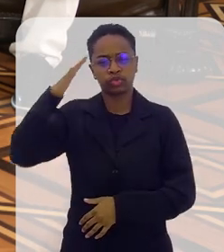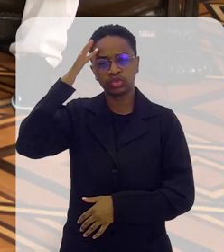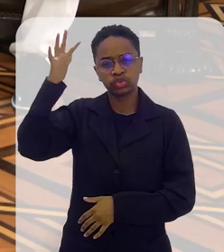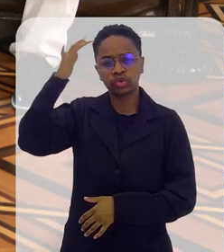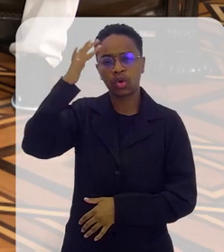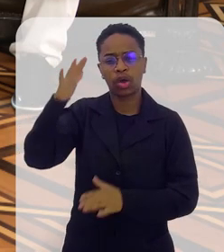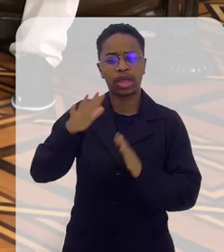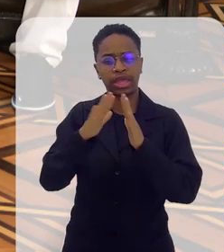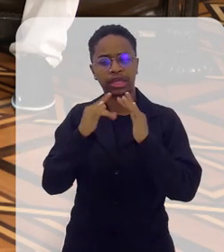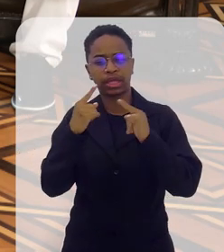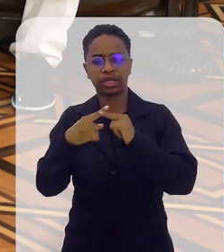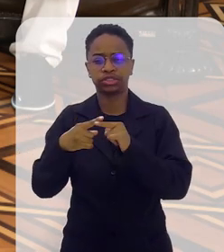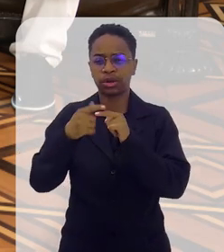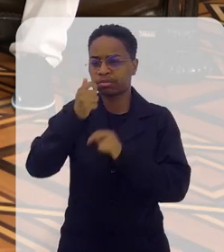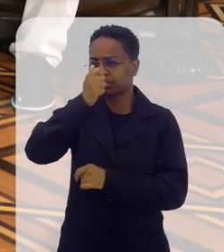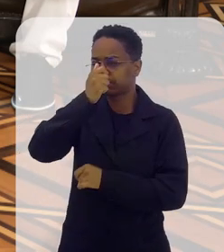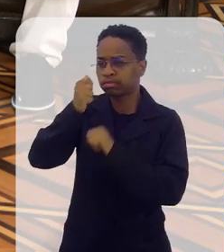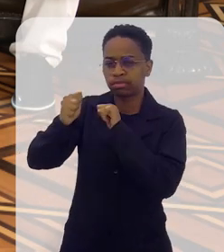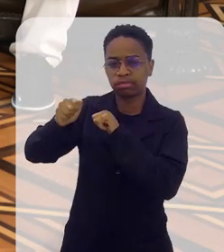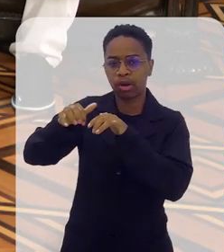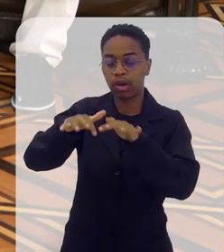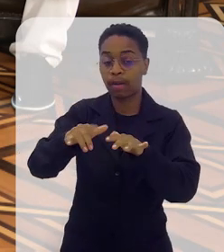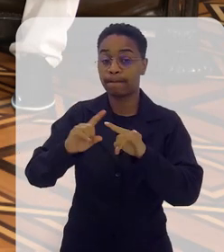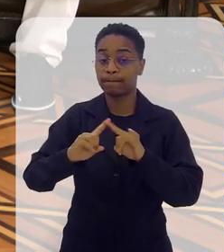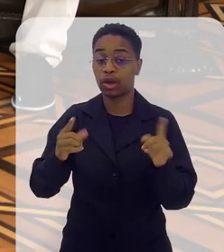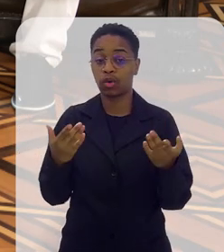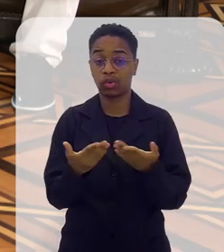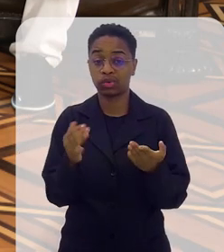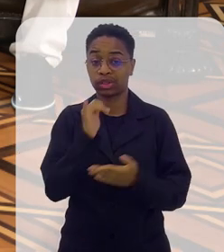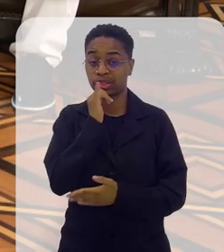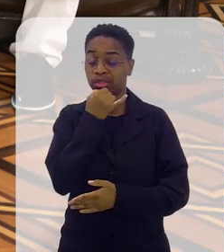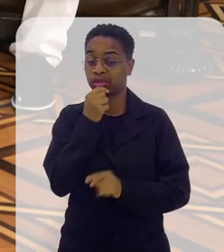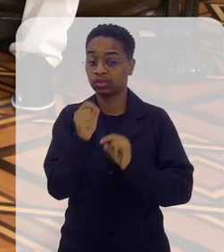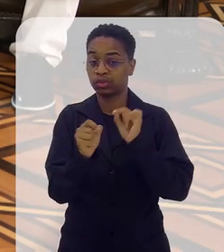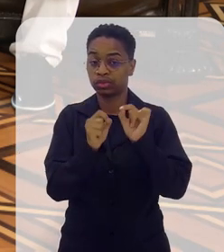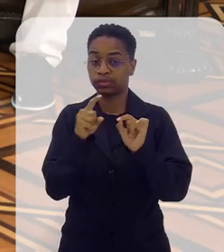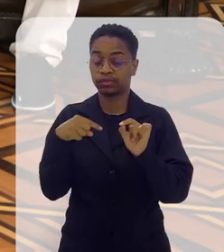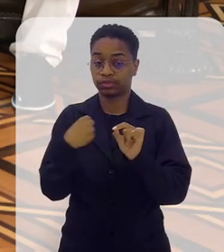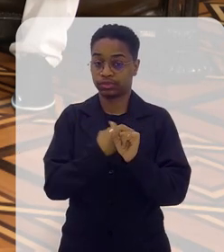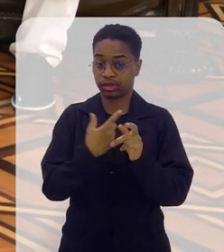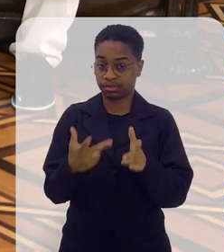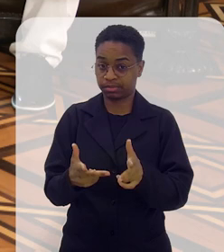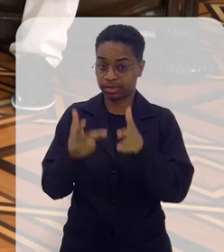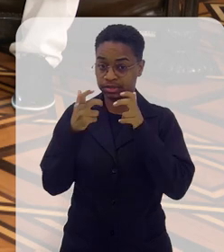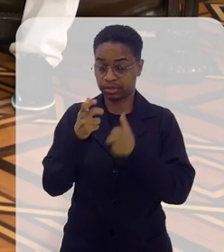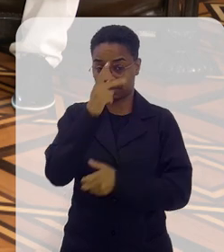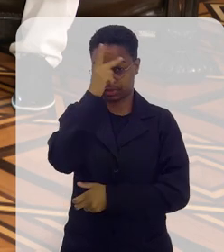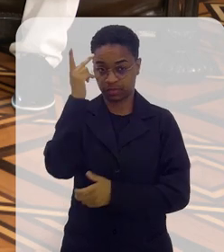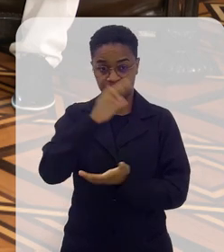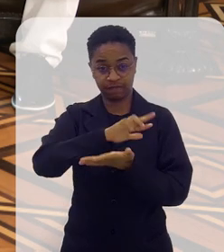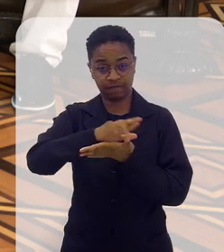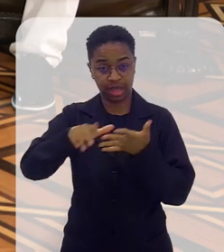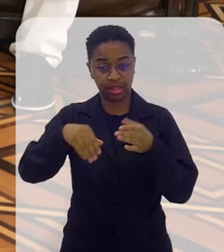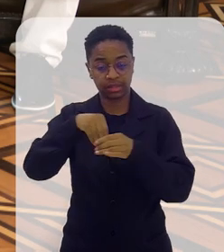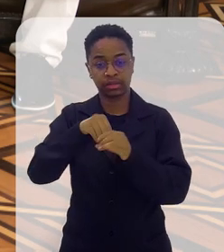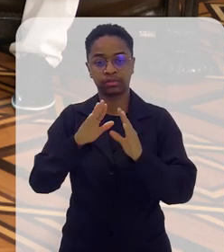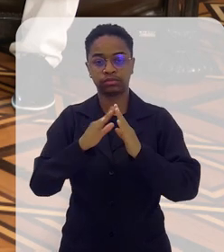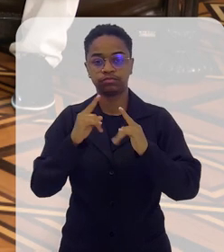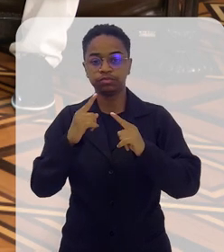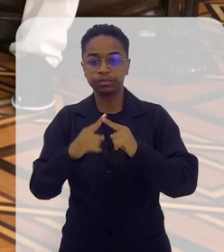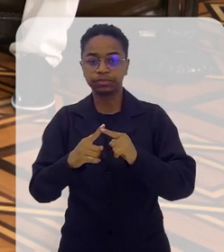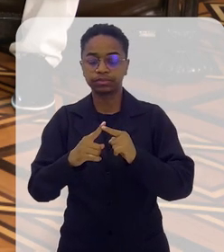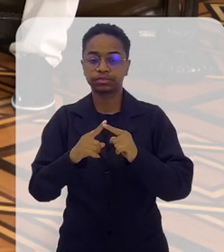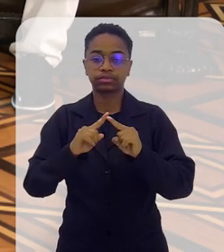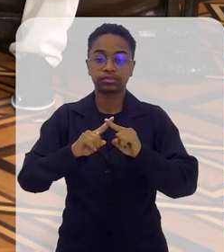seu templo repleto de pessoas. Mas o triste é que hoje a gente consegue ver muitas pessoas dentro das igrejas,